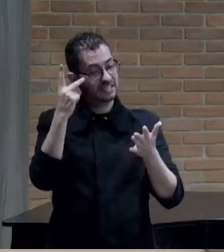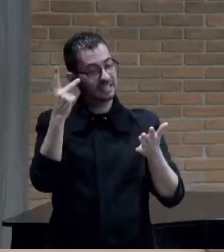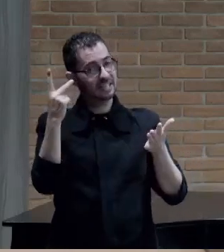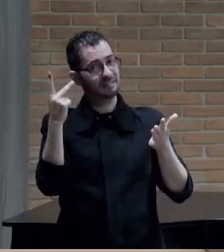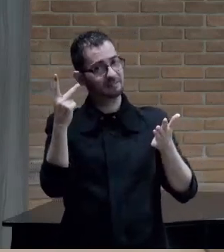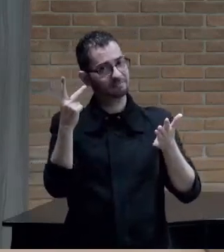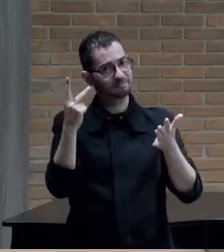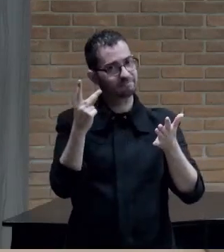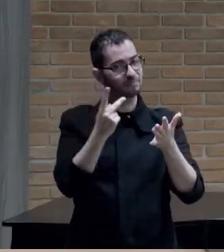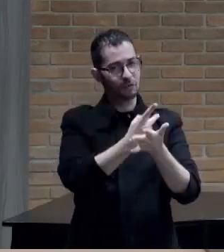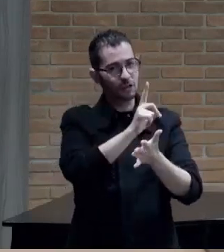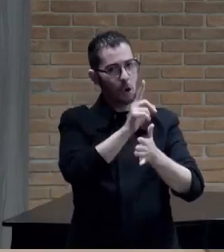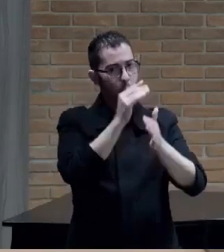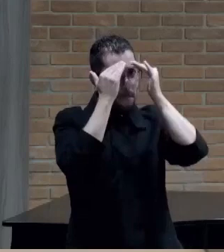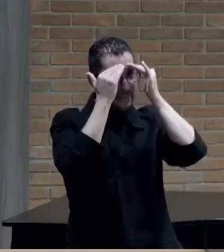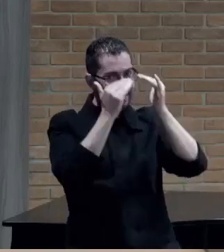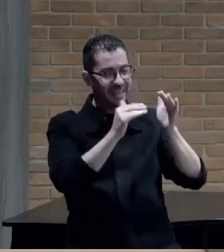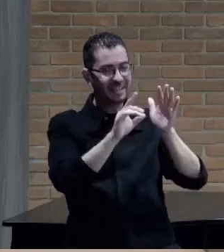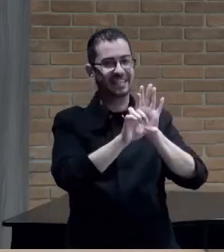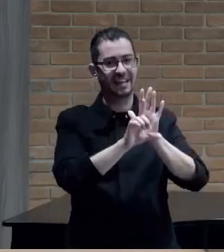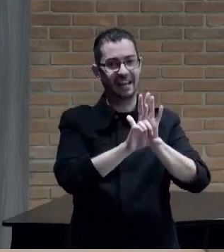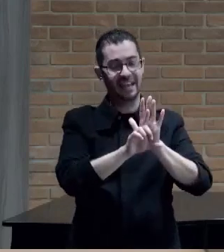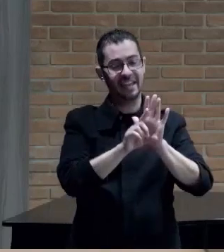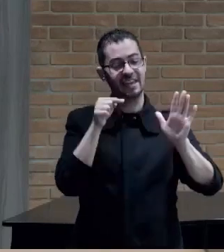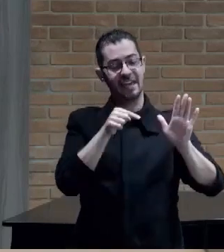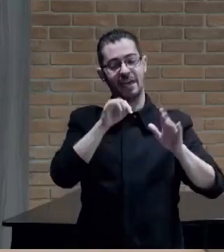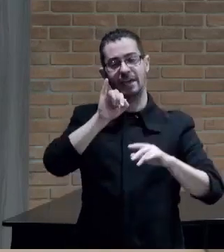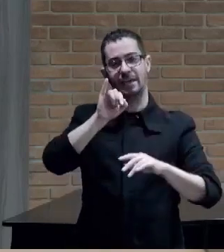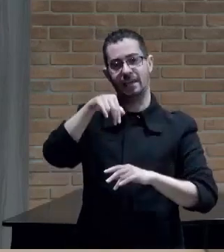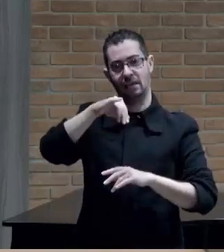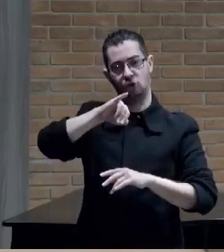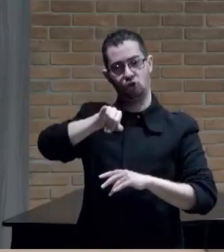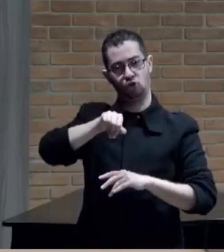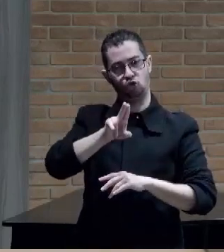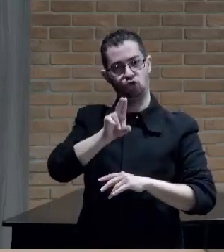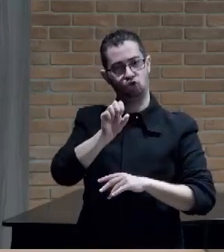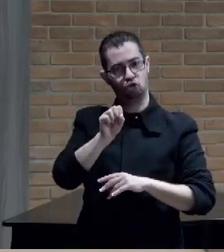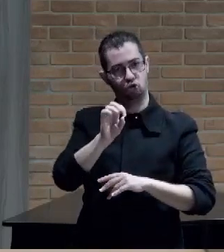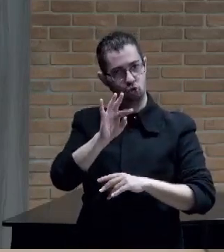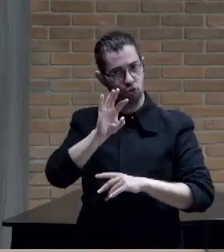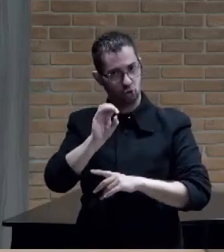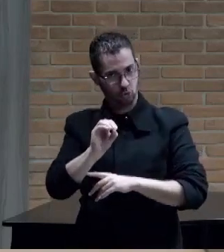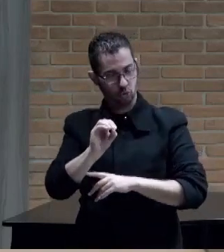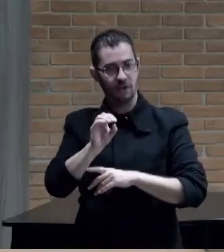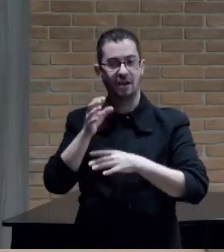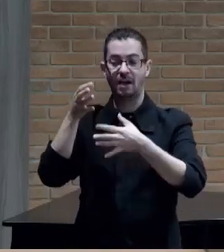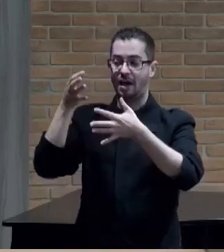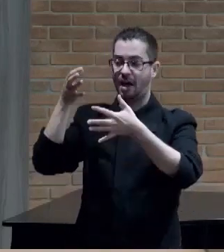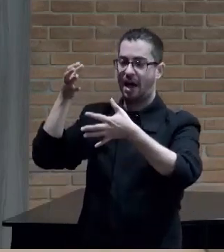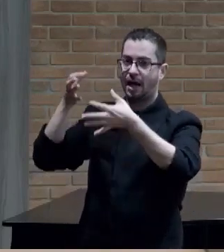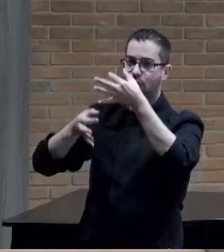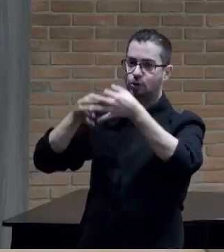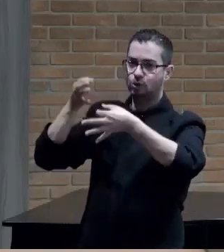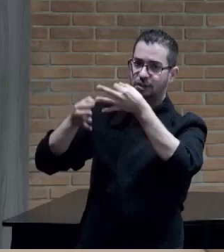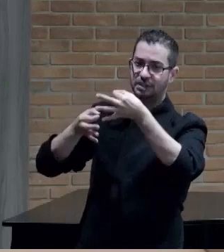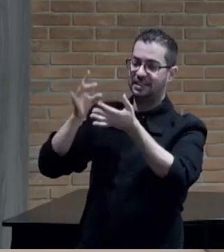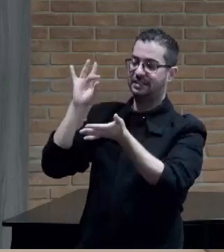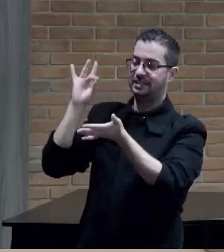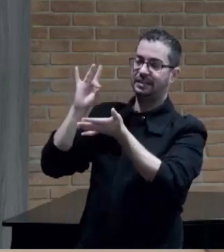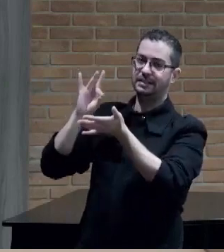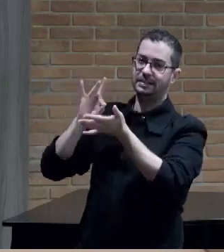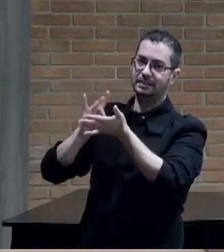injustos. Declarar alguém justo é justificar. A justiça em si, ou a integridade que a